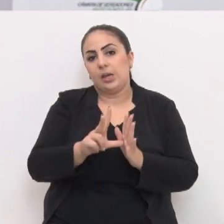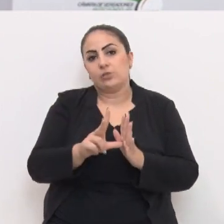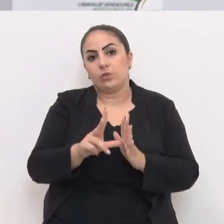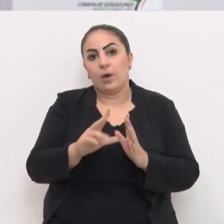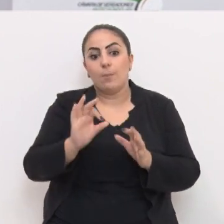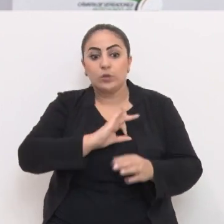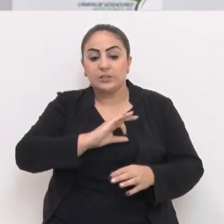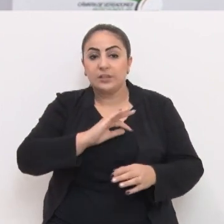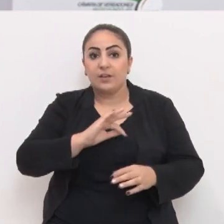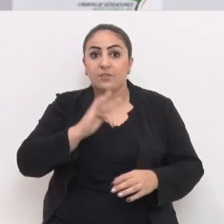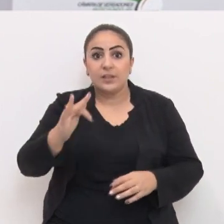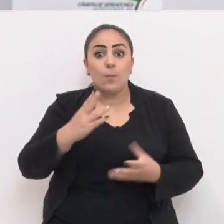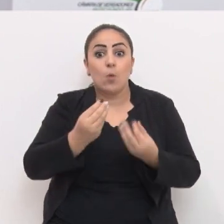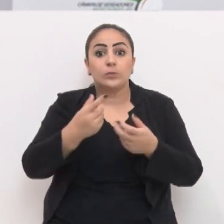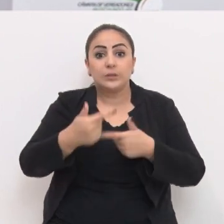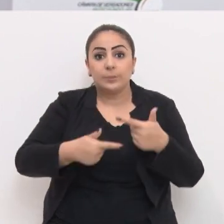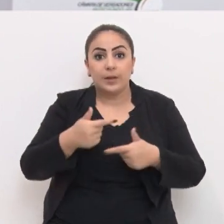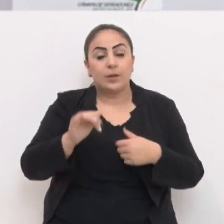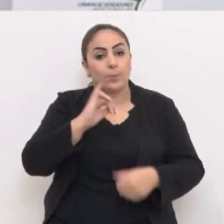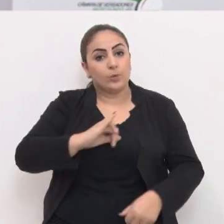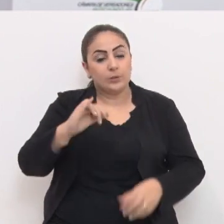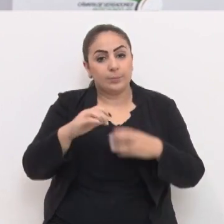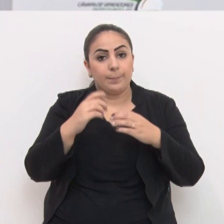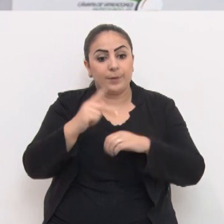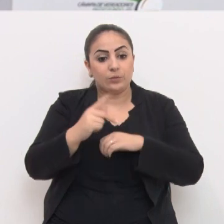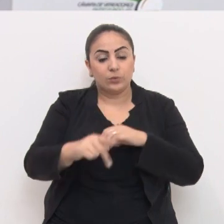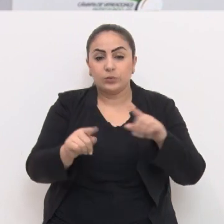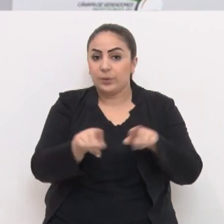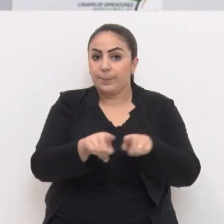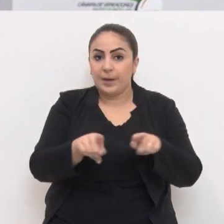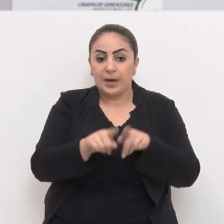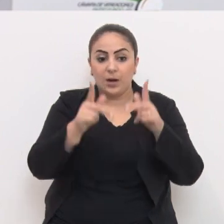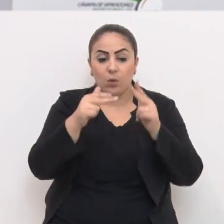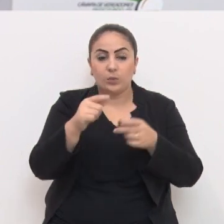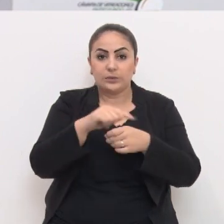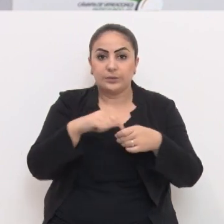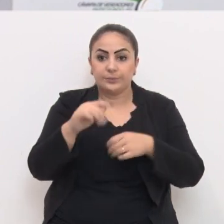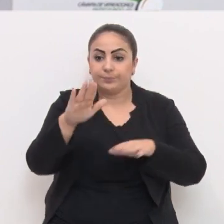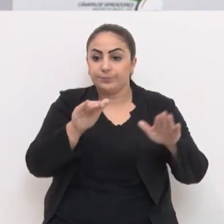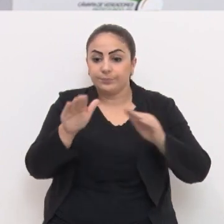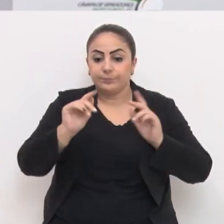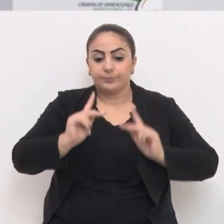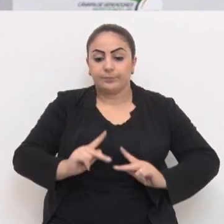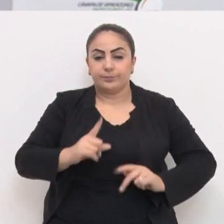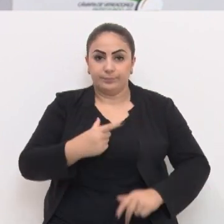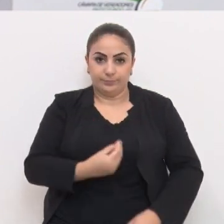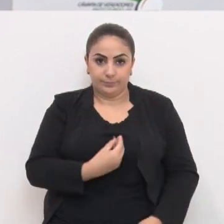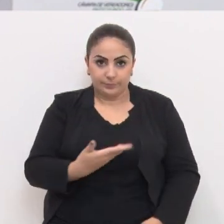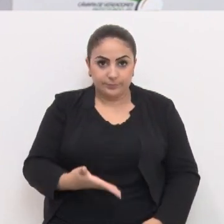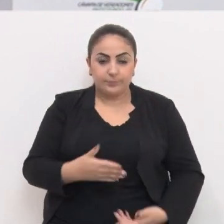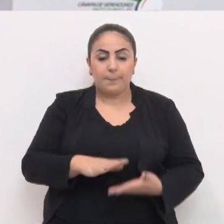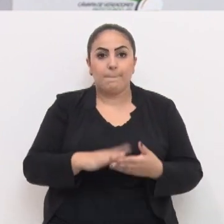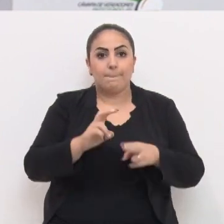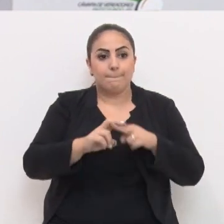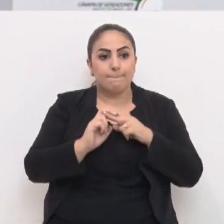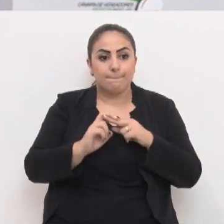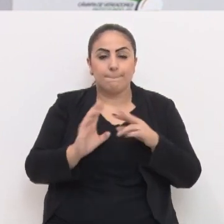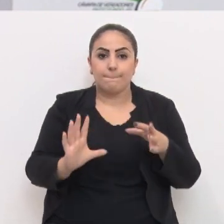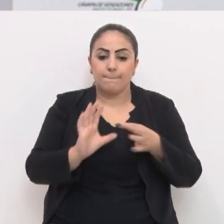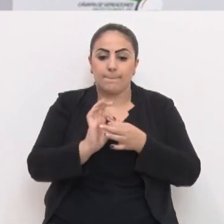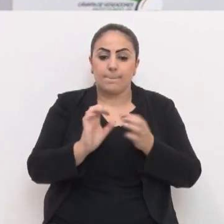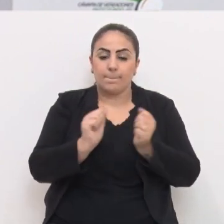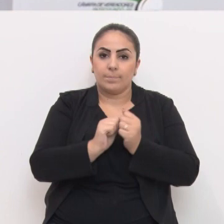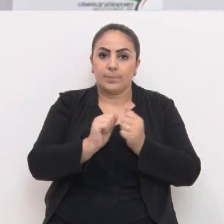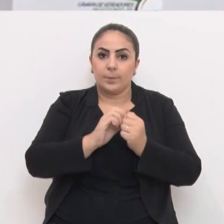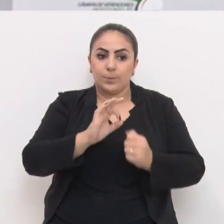Isso é importante para Passo Fundo também, como cidade, como atrair pessoas para cá. Então essa parceria com a Polícia Federal